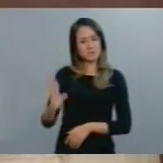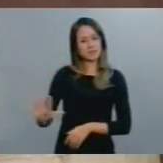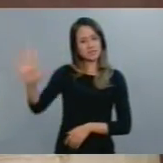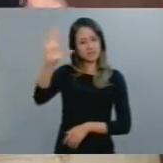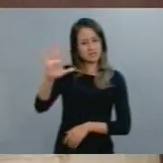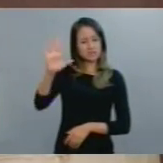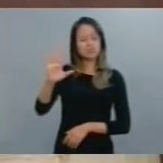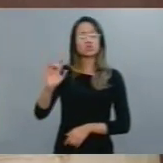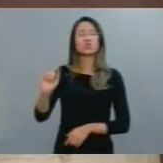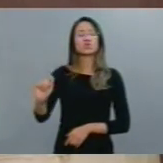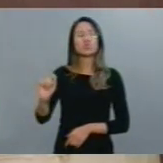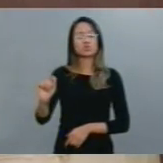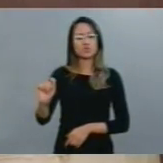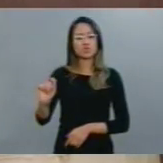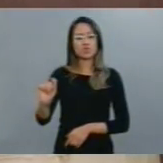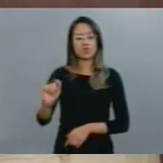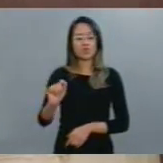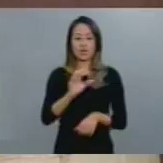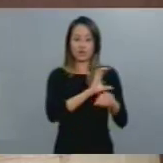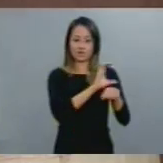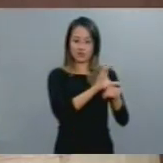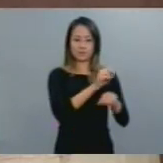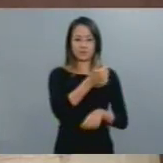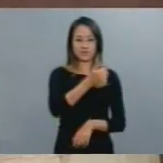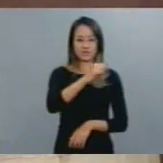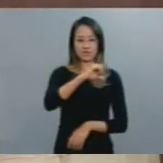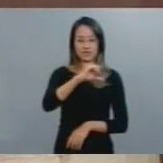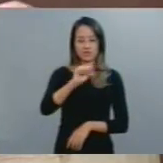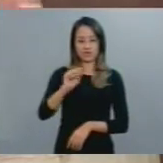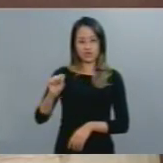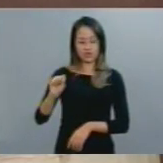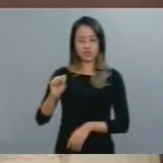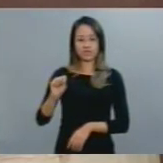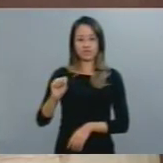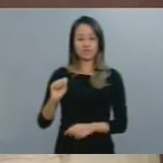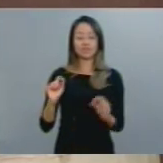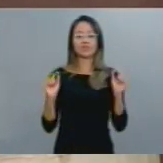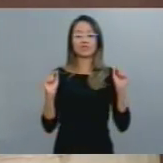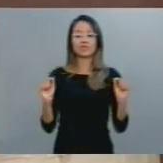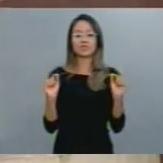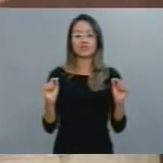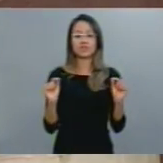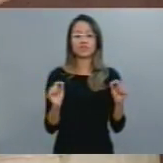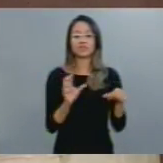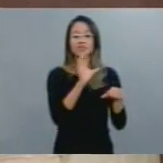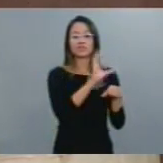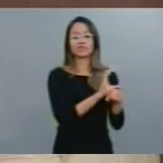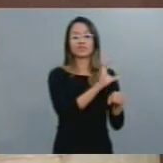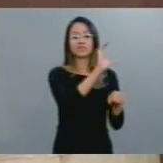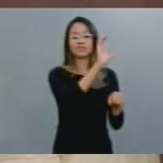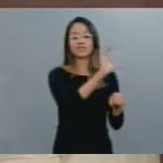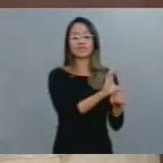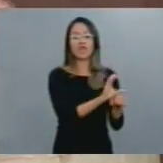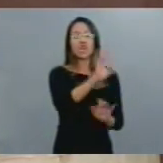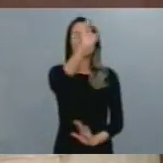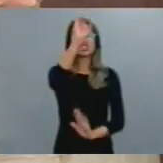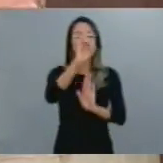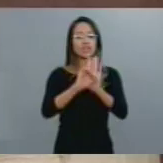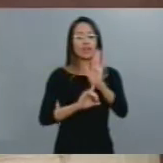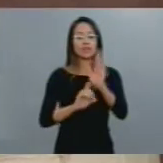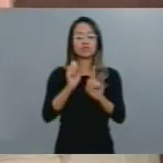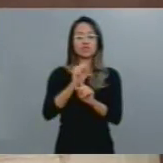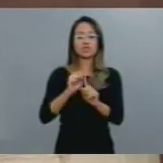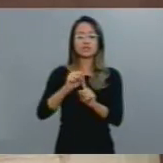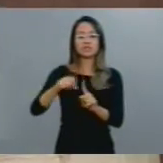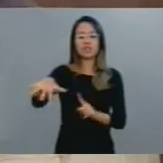sua refundação em 88, na redemocratização, foi a constitucionalização de direitos sociais, a